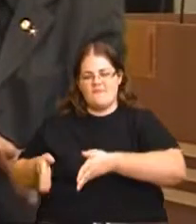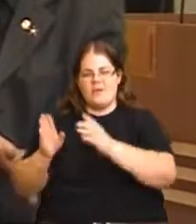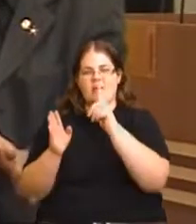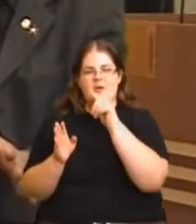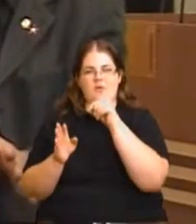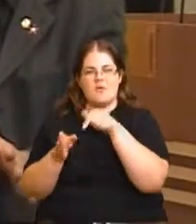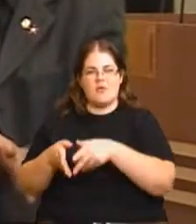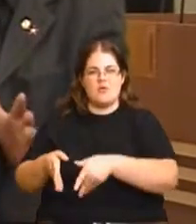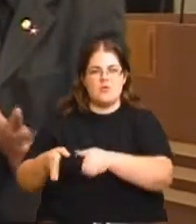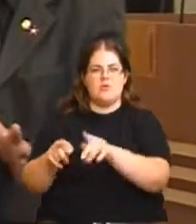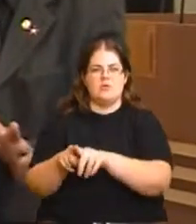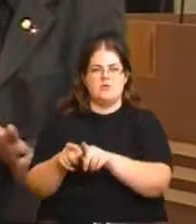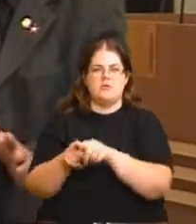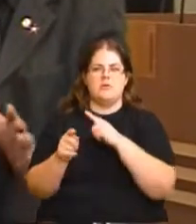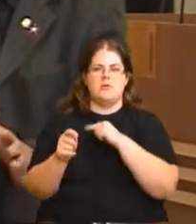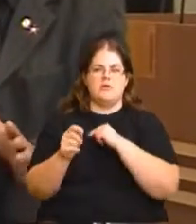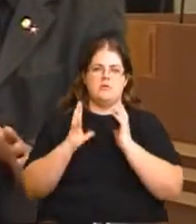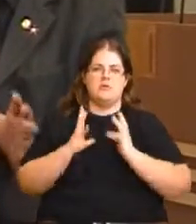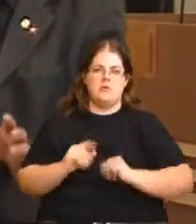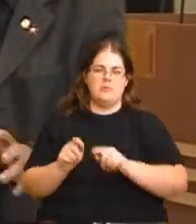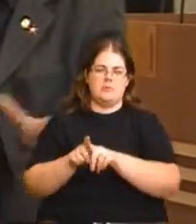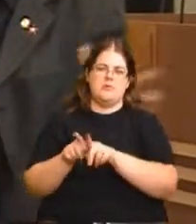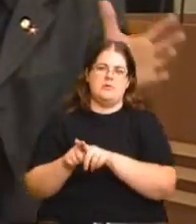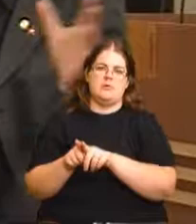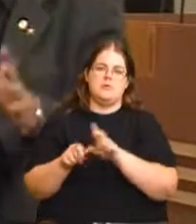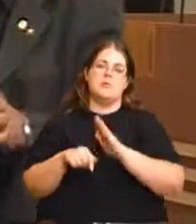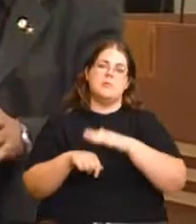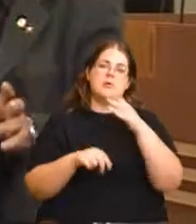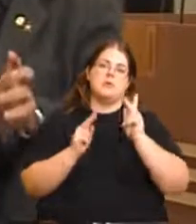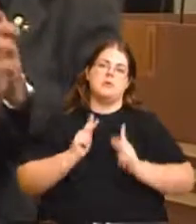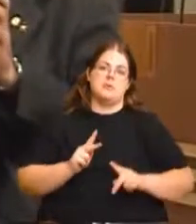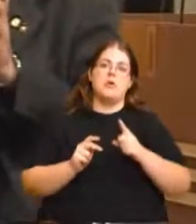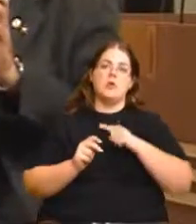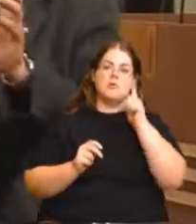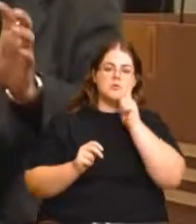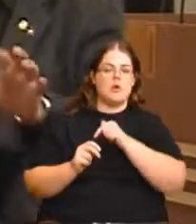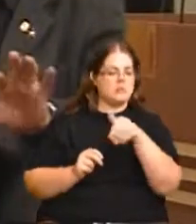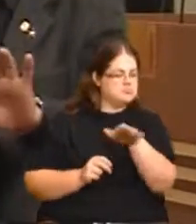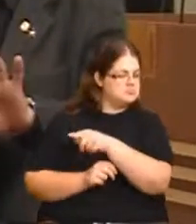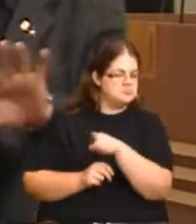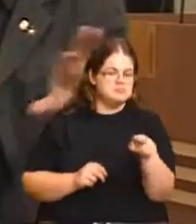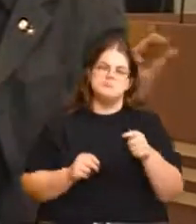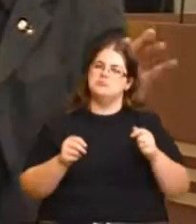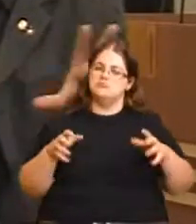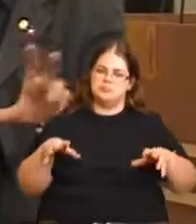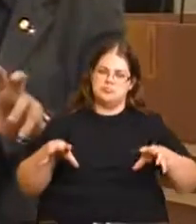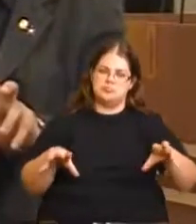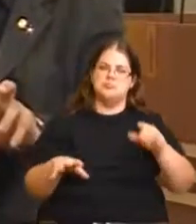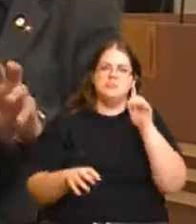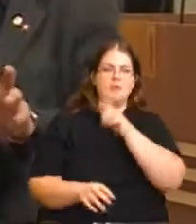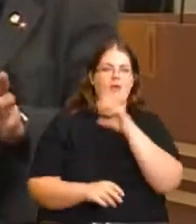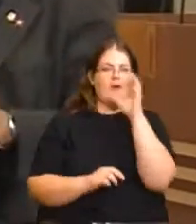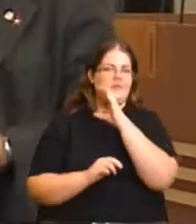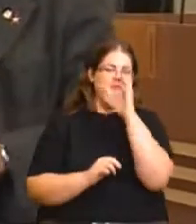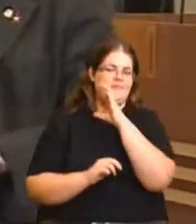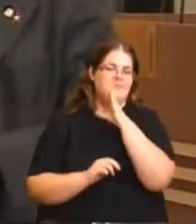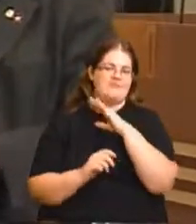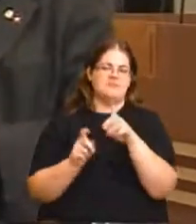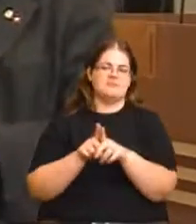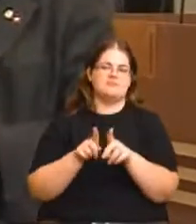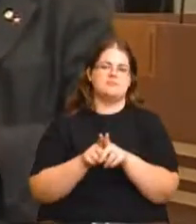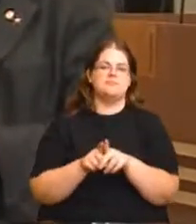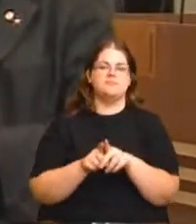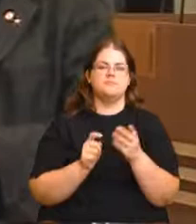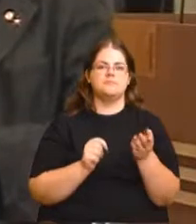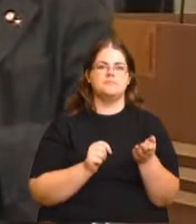valetas e roçado. Esses 2 grupos, com mais pessoas, conseguem andar mais rápido do que aquela questão fatiada. Então, e